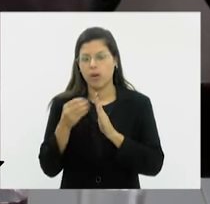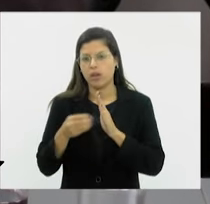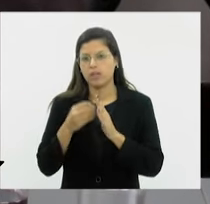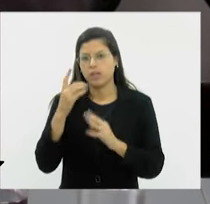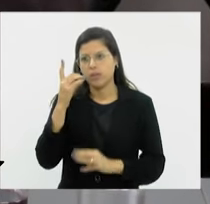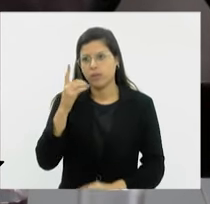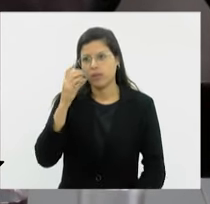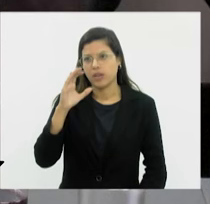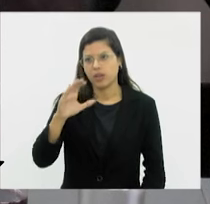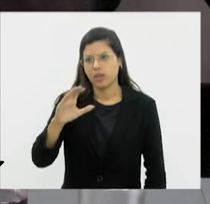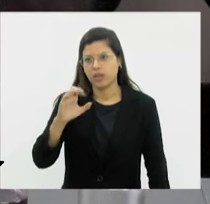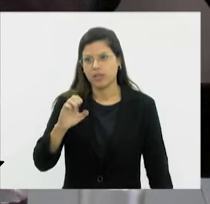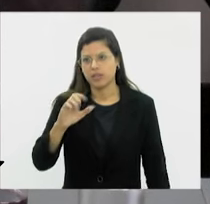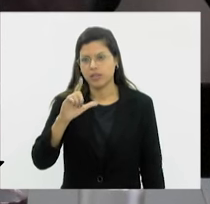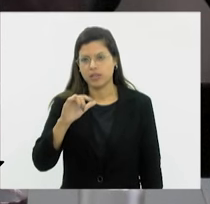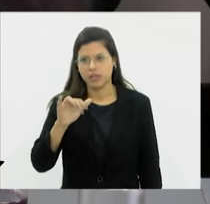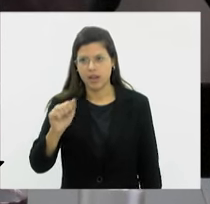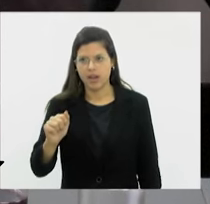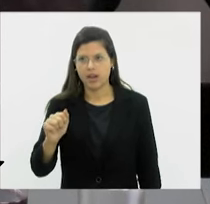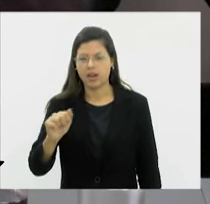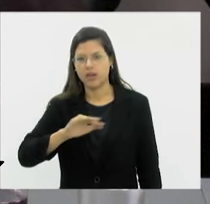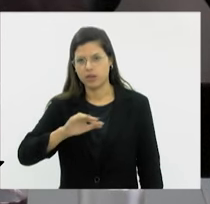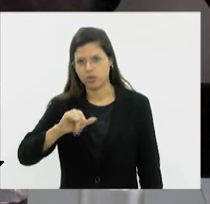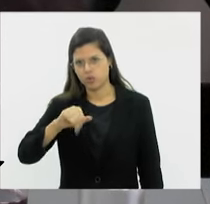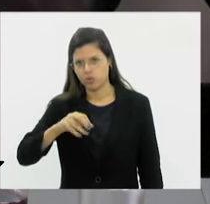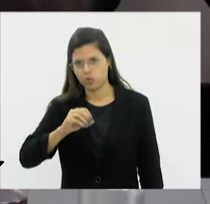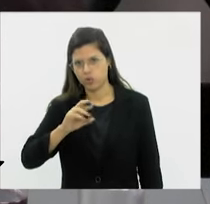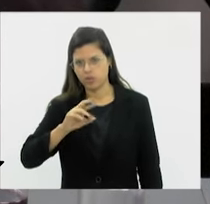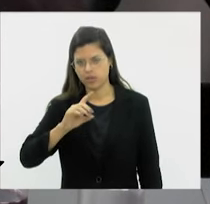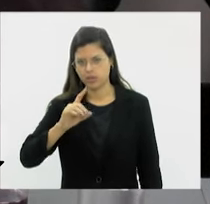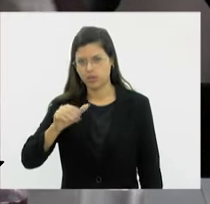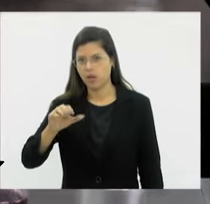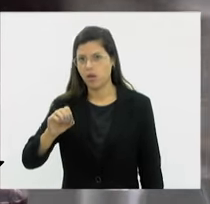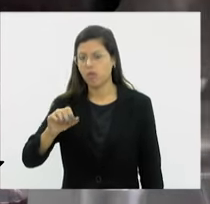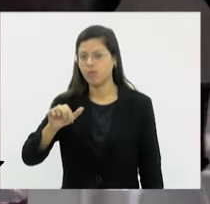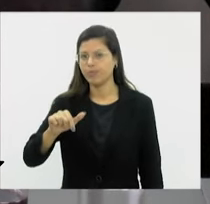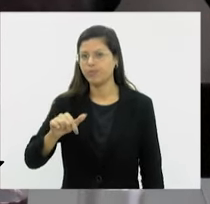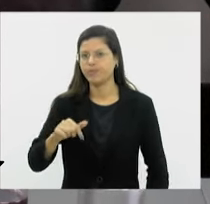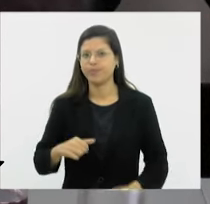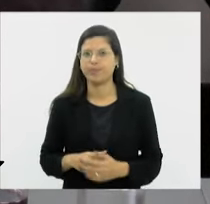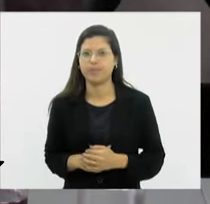Alencar, deputada Célia Jordão, ela